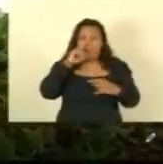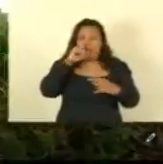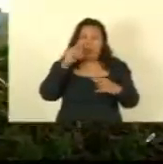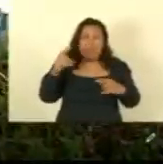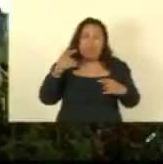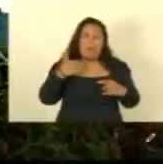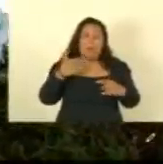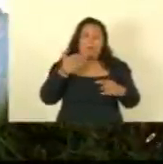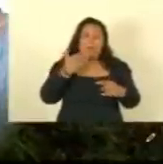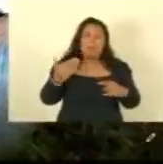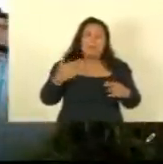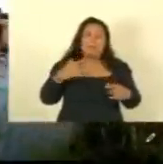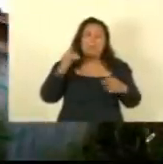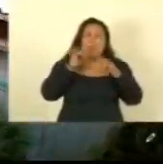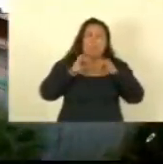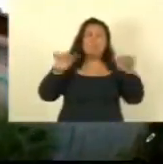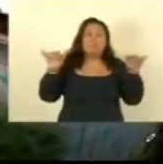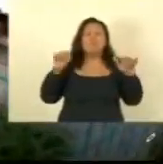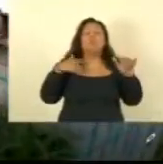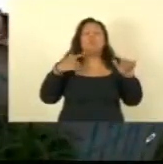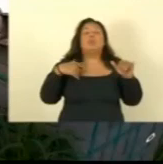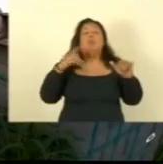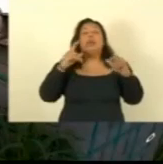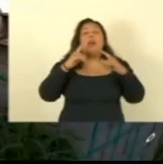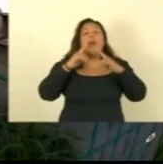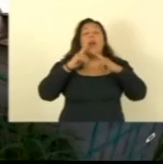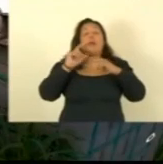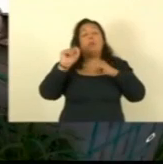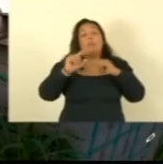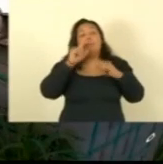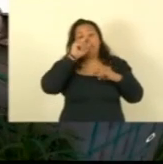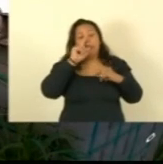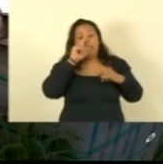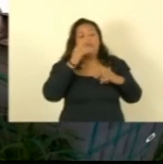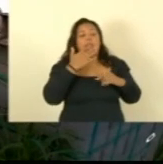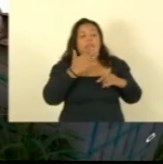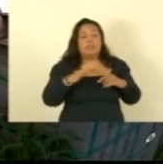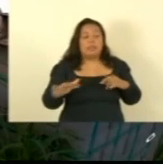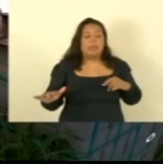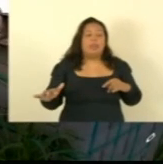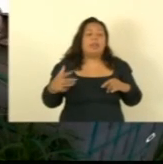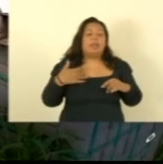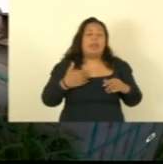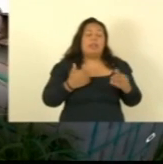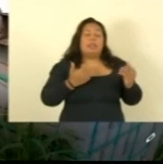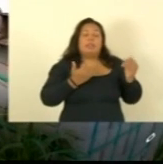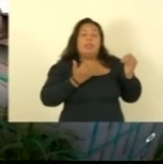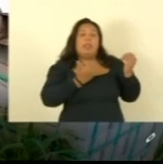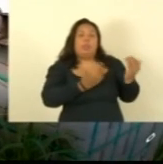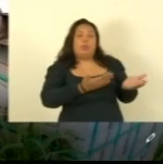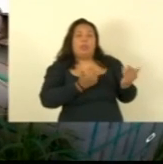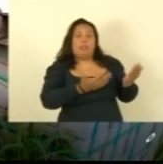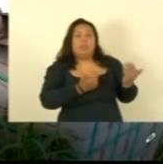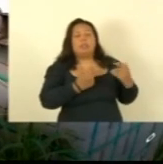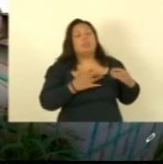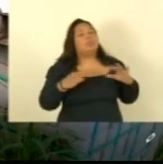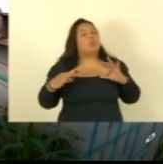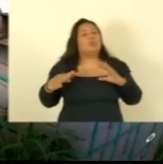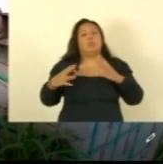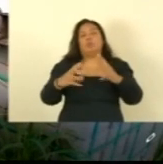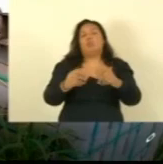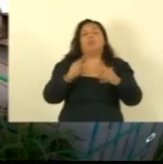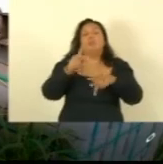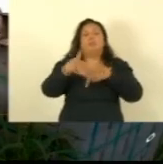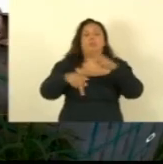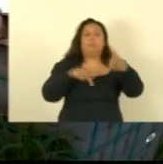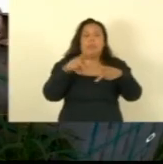esse alerta, o perigo que as crianças, adolescentes e toda a